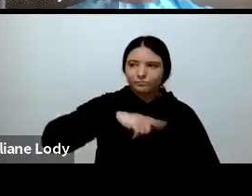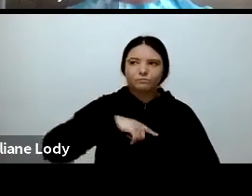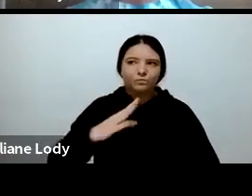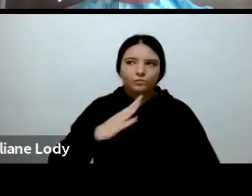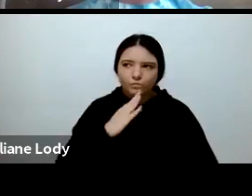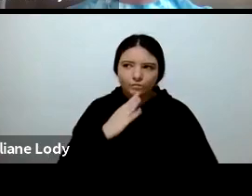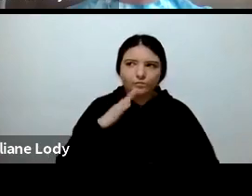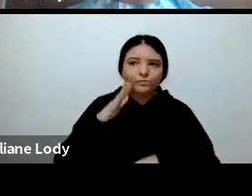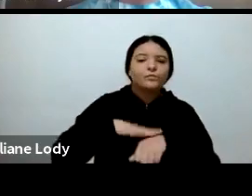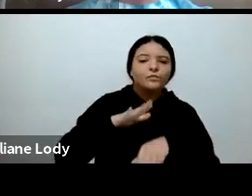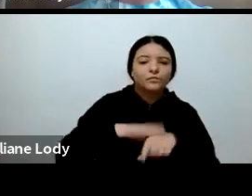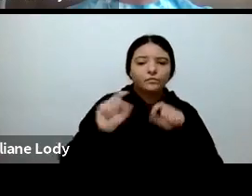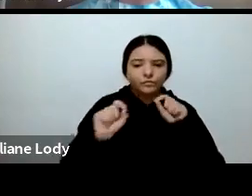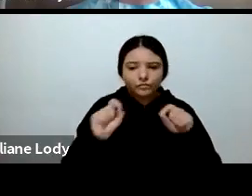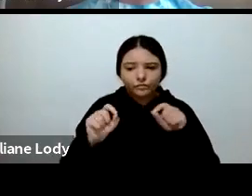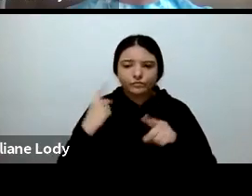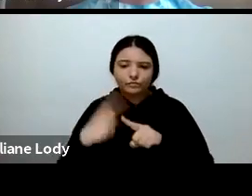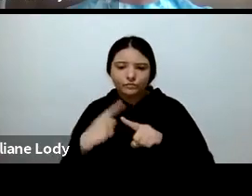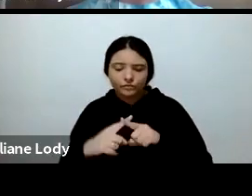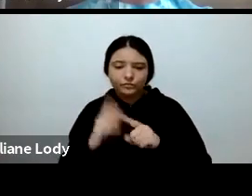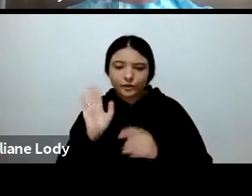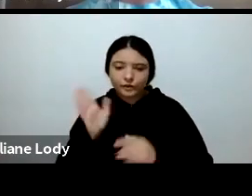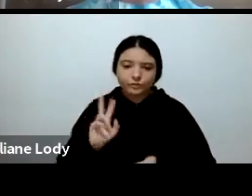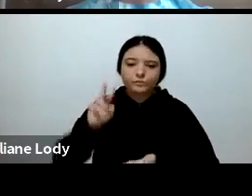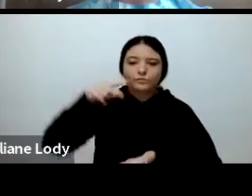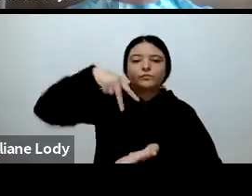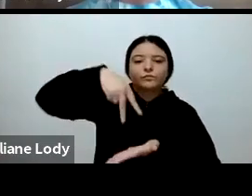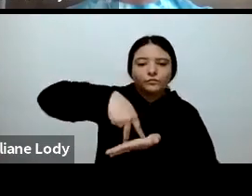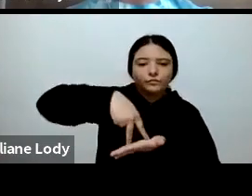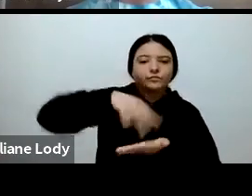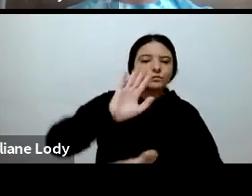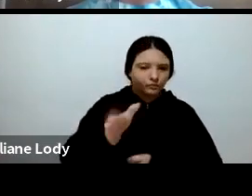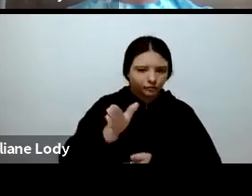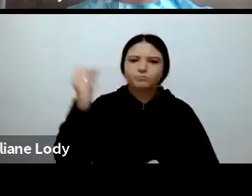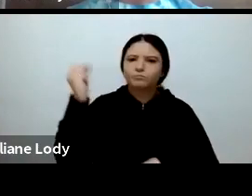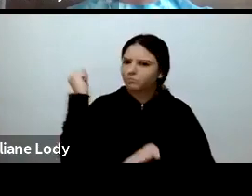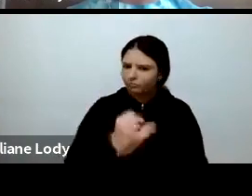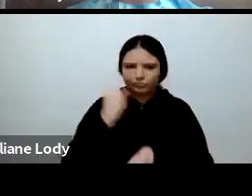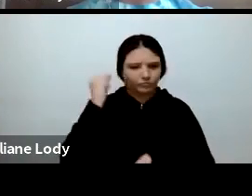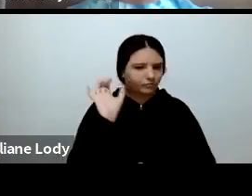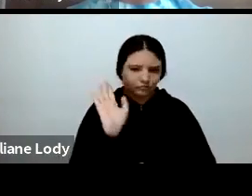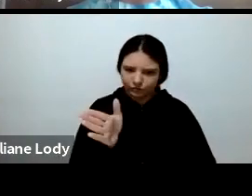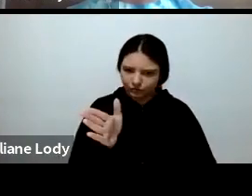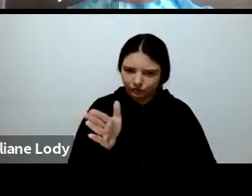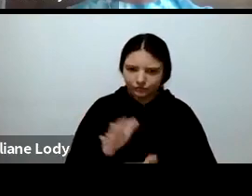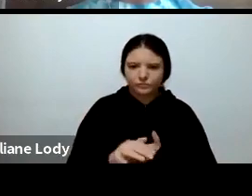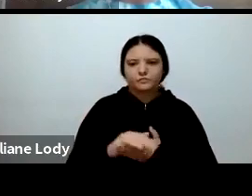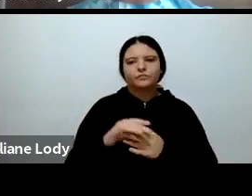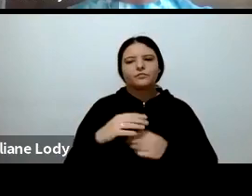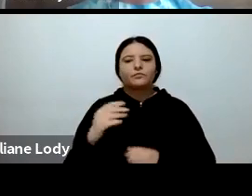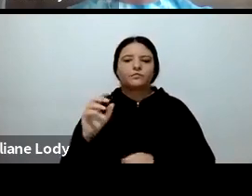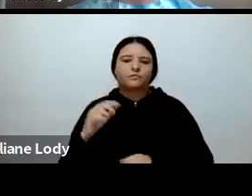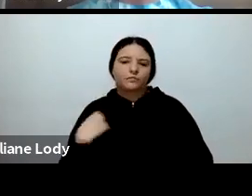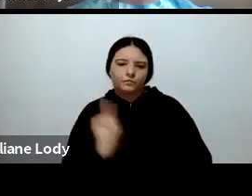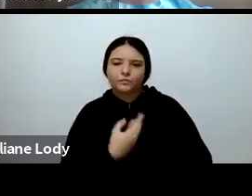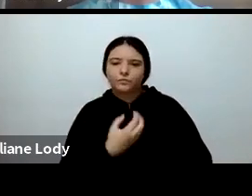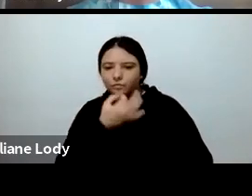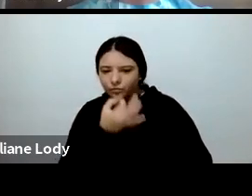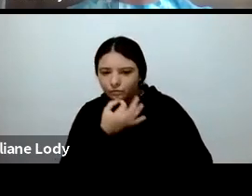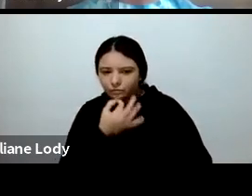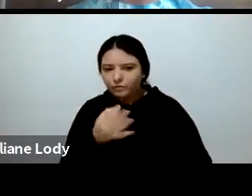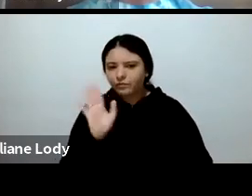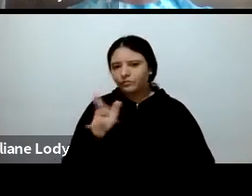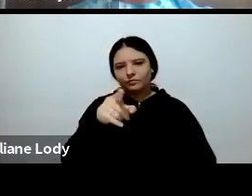assim, a gente já se posicionou, já marcamos posição, né, sobre o que a gente acha, que é isso que vocês